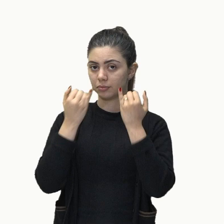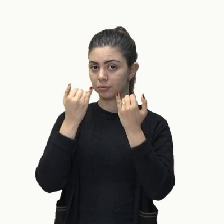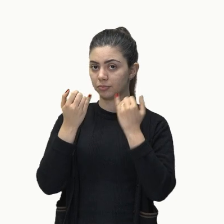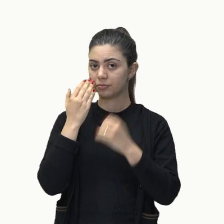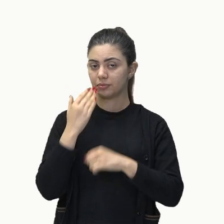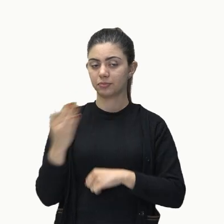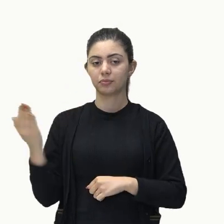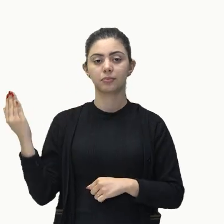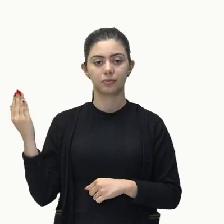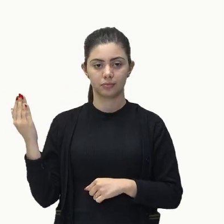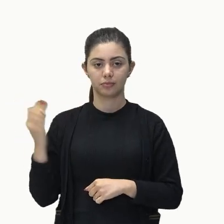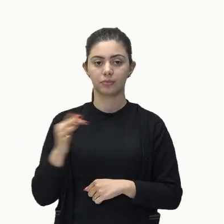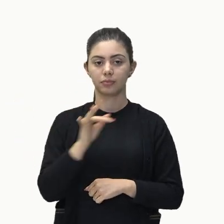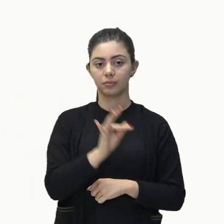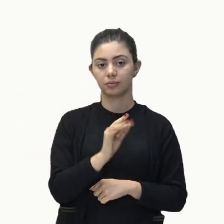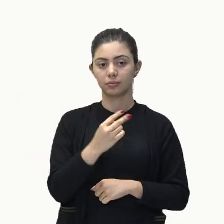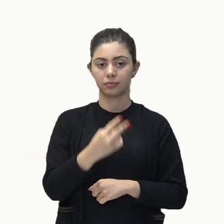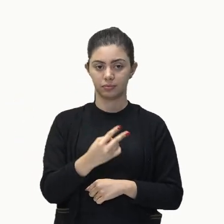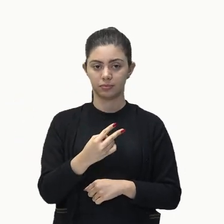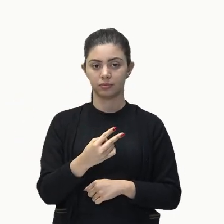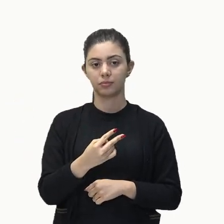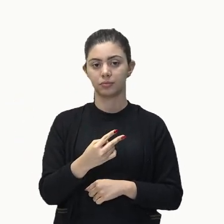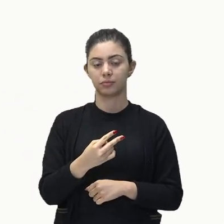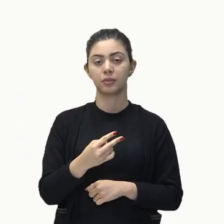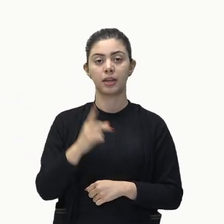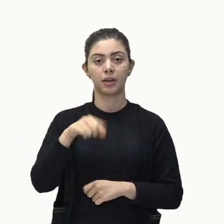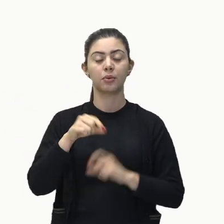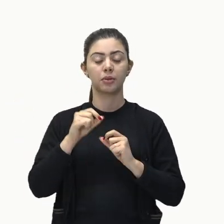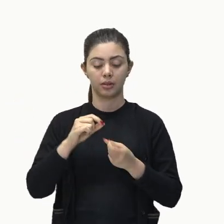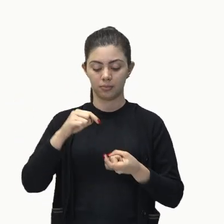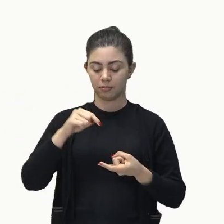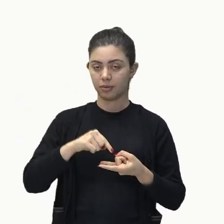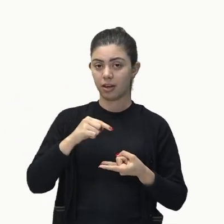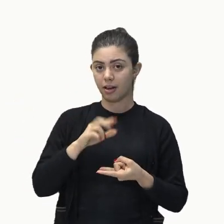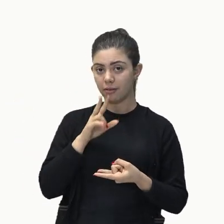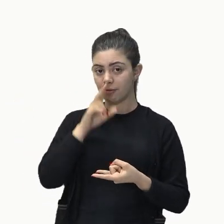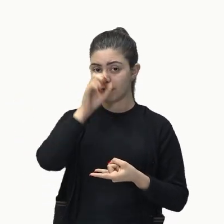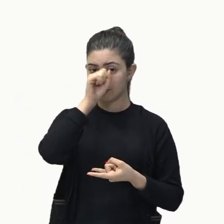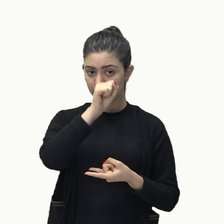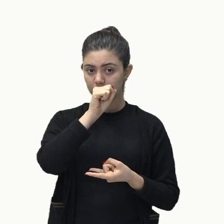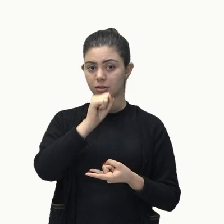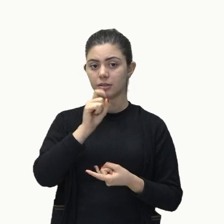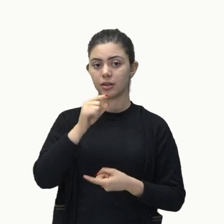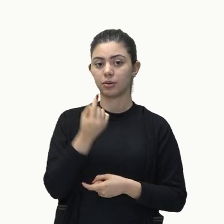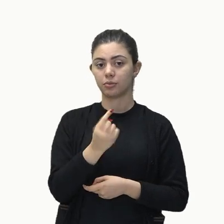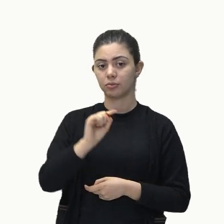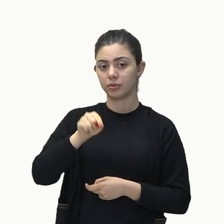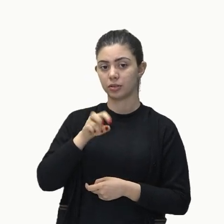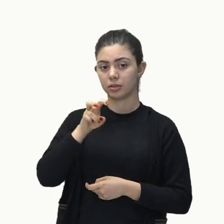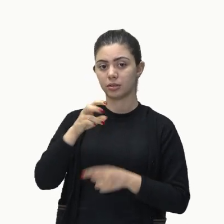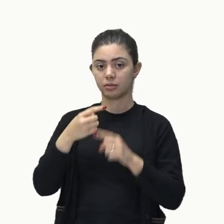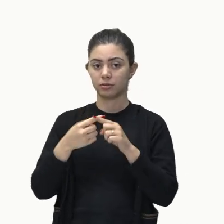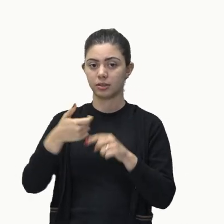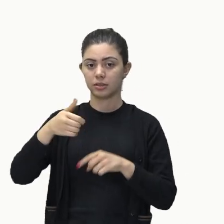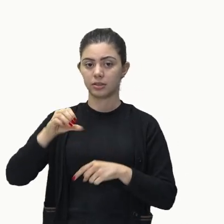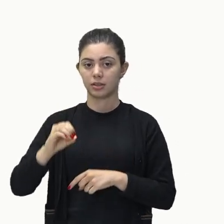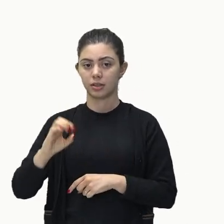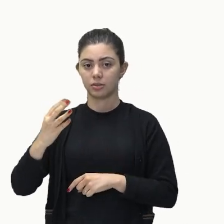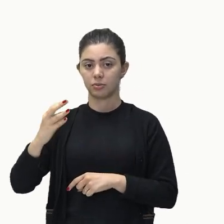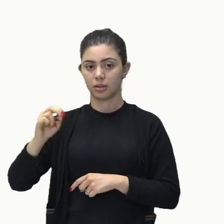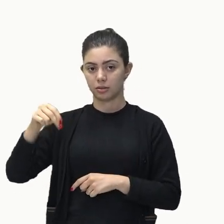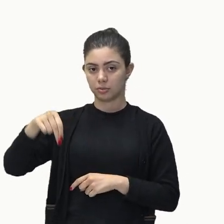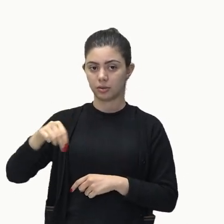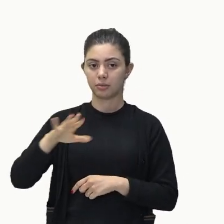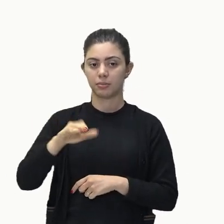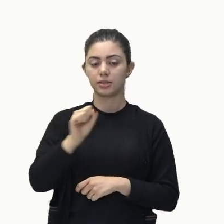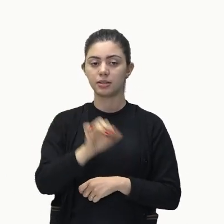questão. F2, que é a força para levantar o automóvel, é de 1,5 vezes 10 a quarta newtons. A área 1 é de